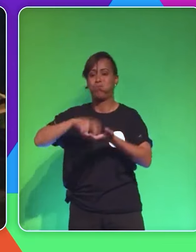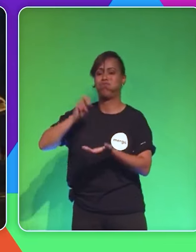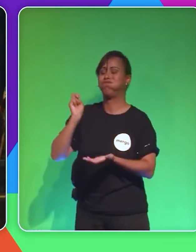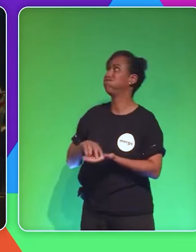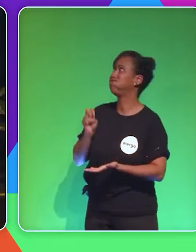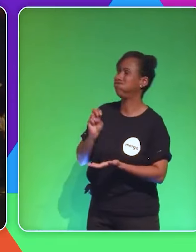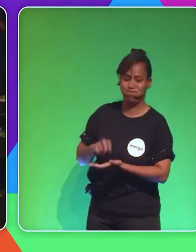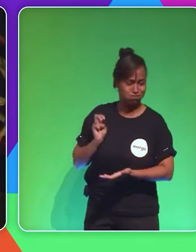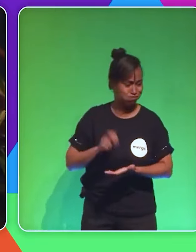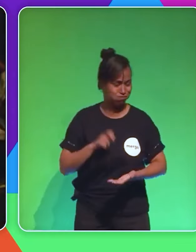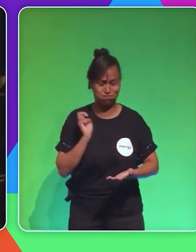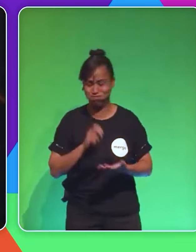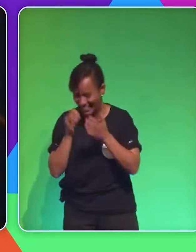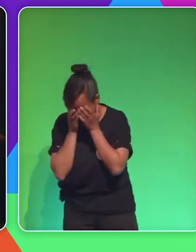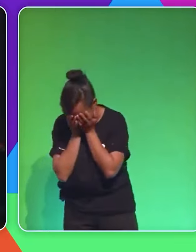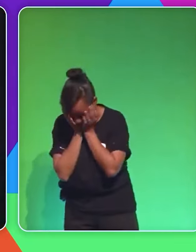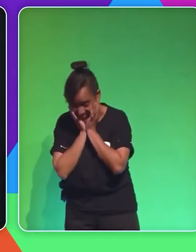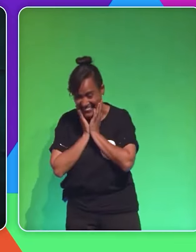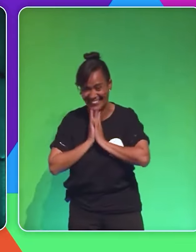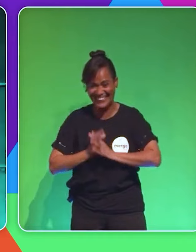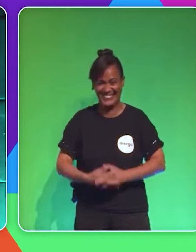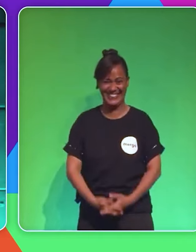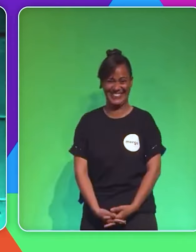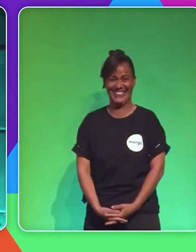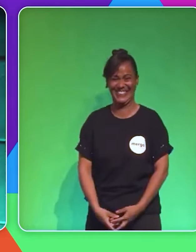apresentação Deixa eu voltar